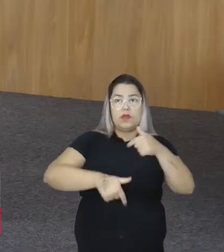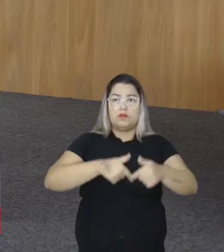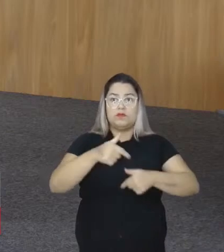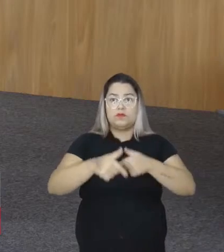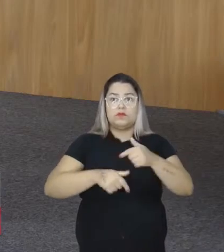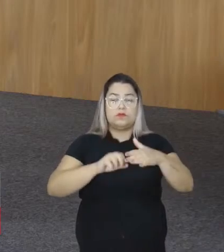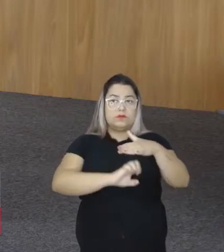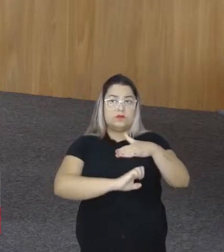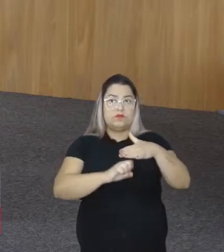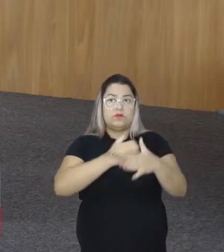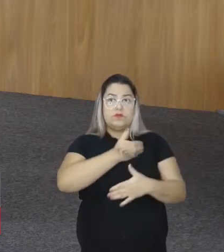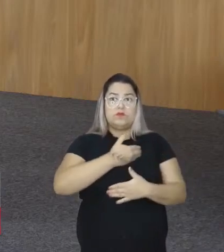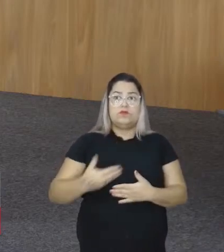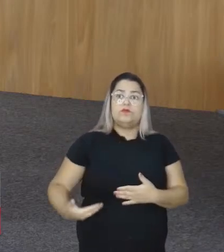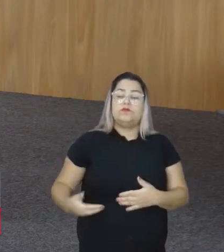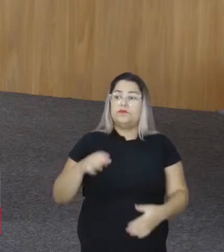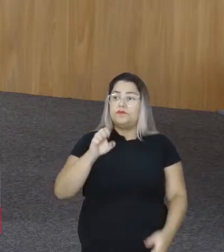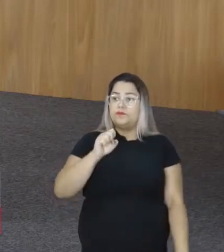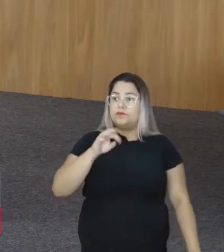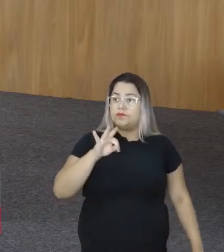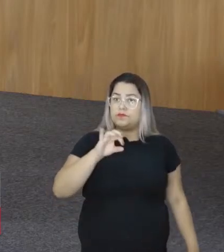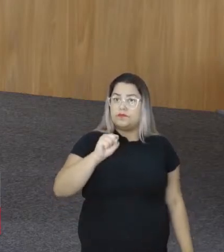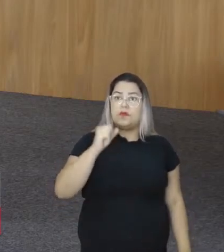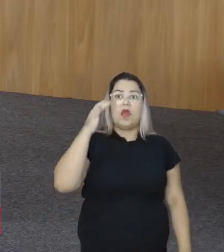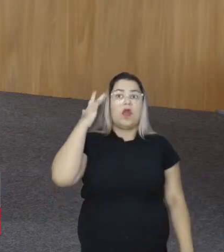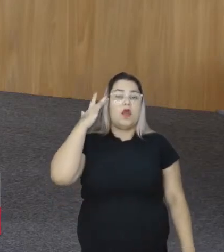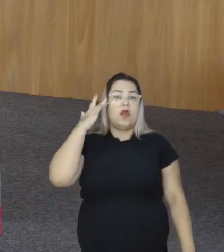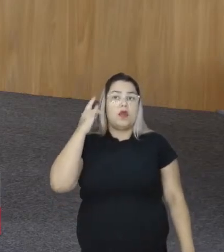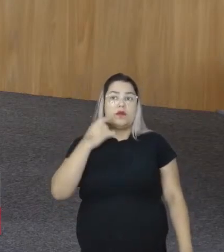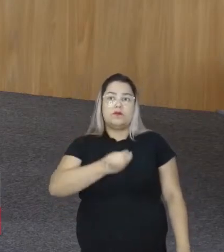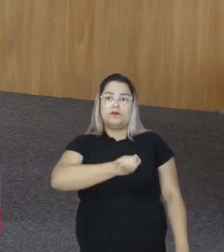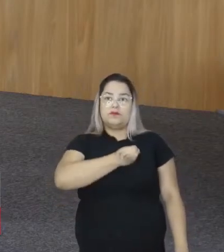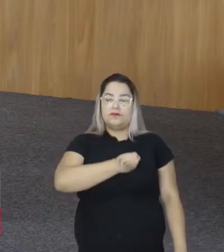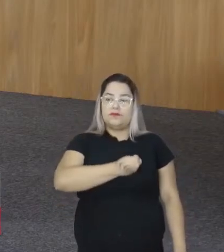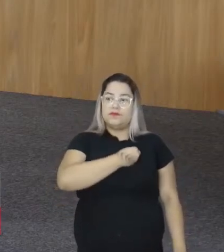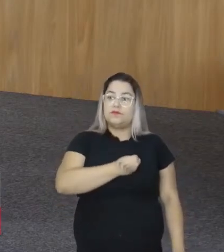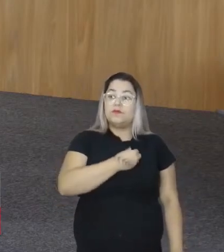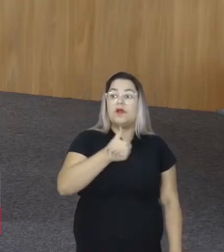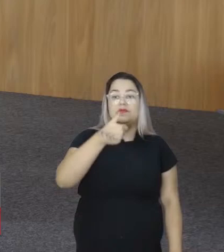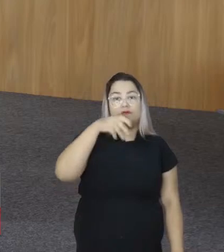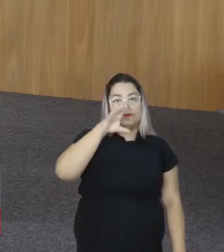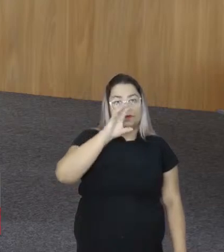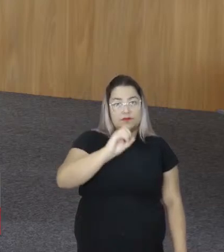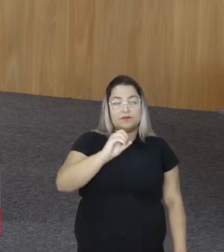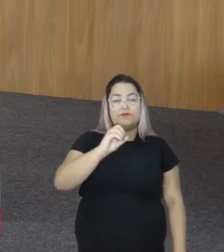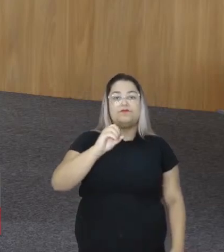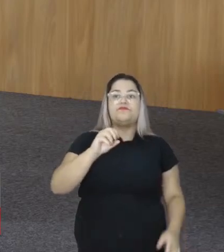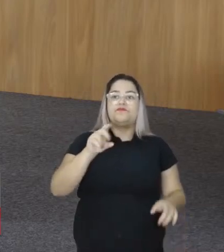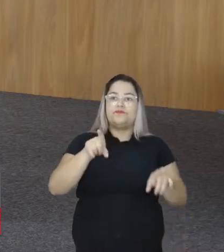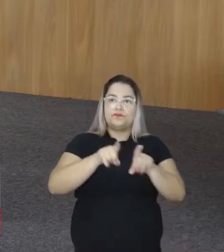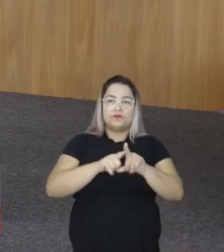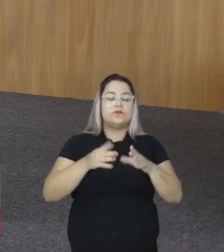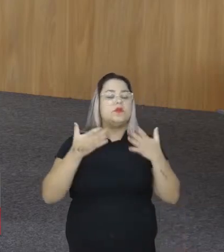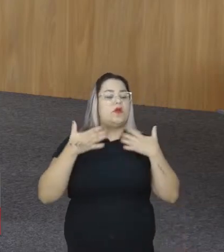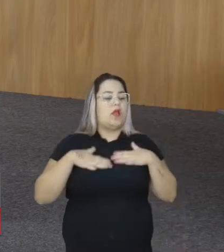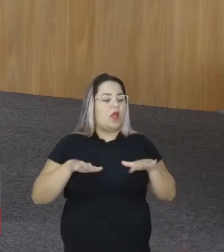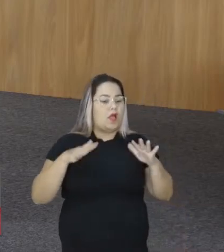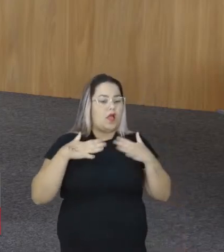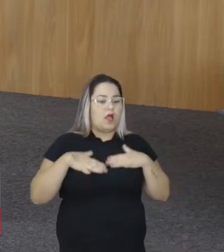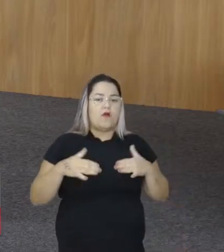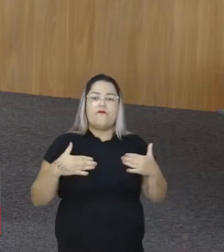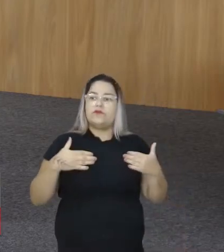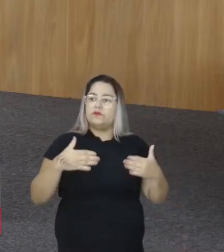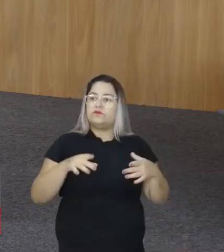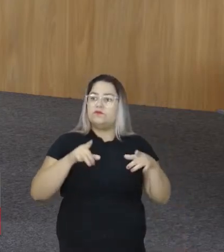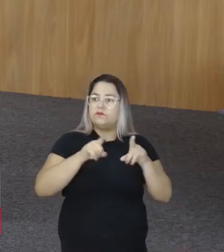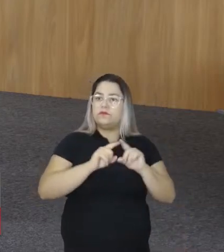das empresas públicas estatais. Por isso, amanhã, Amanda, nós estaremos aí, a partir das 10 horas, de forma muito tranquila, em frente ao Ministério